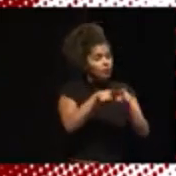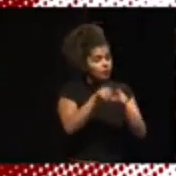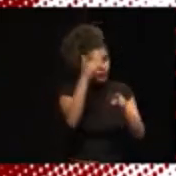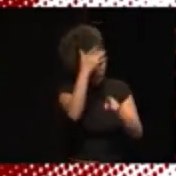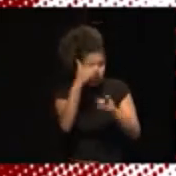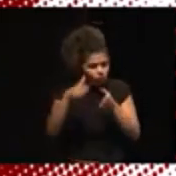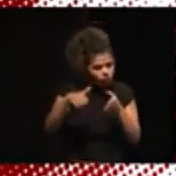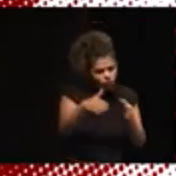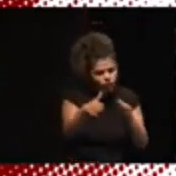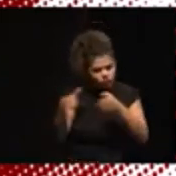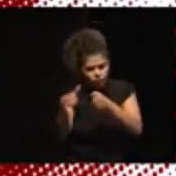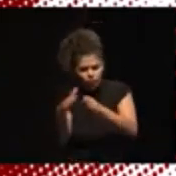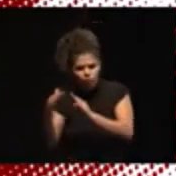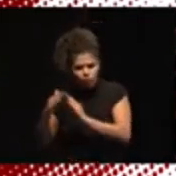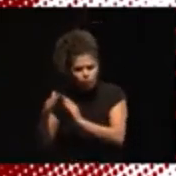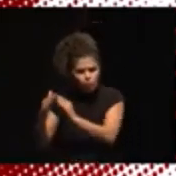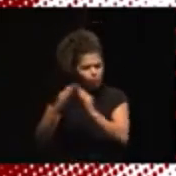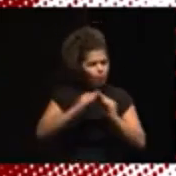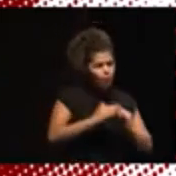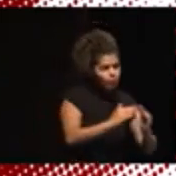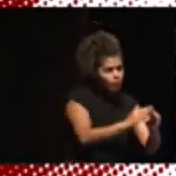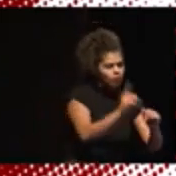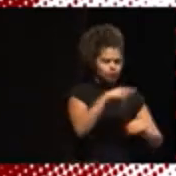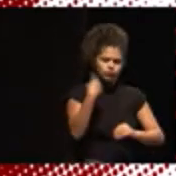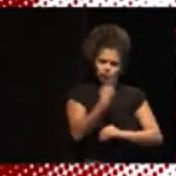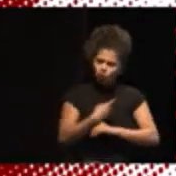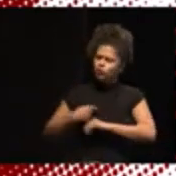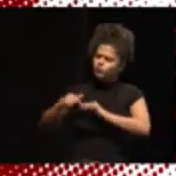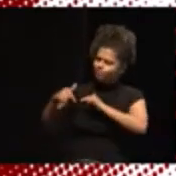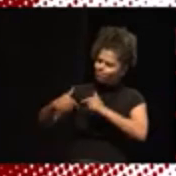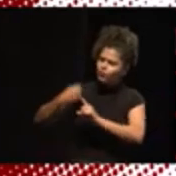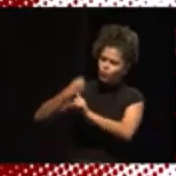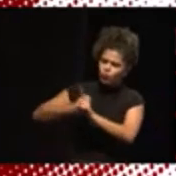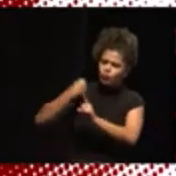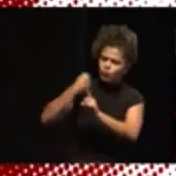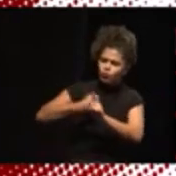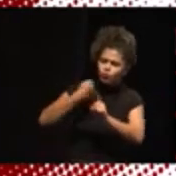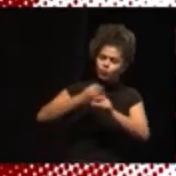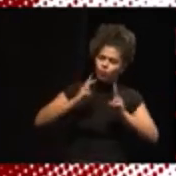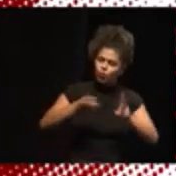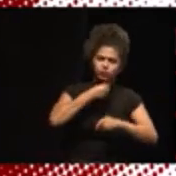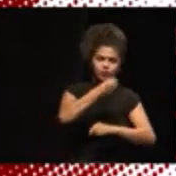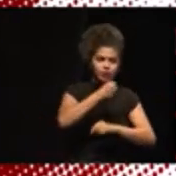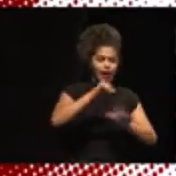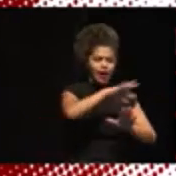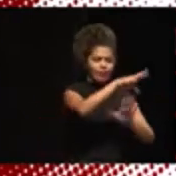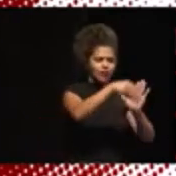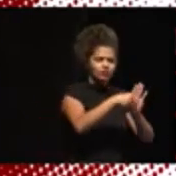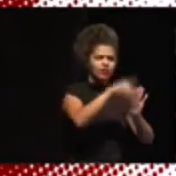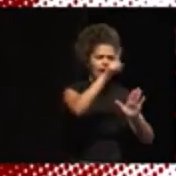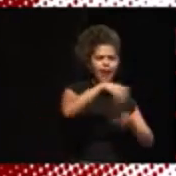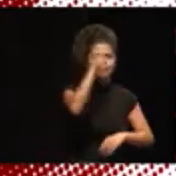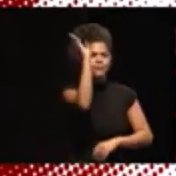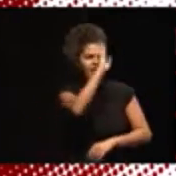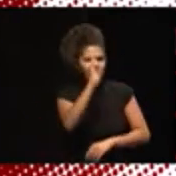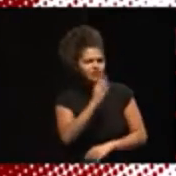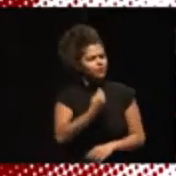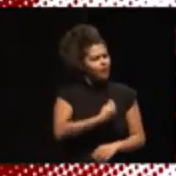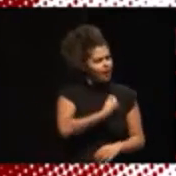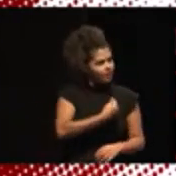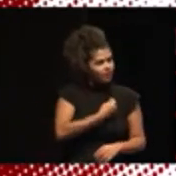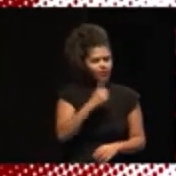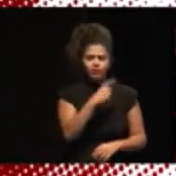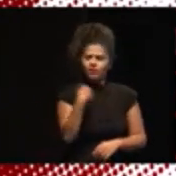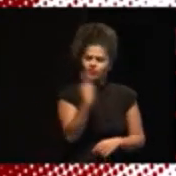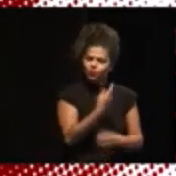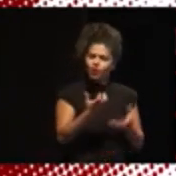né, para a gente manter essa redação viva, pulsante, porque a Amazônia é Brasil, a Amazônia é viva, e a gente quer cobrir a